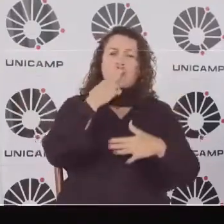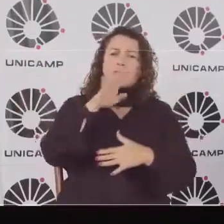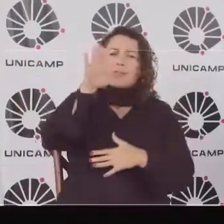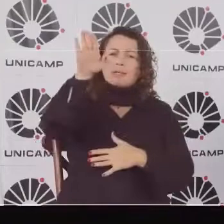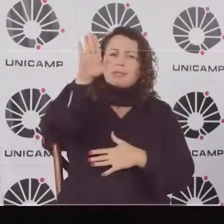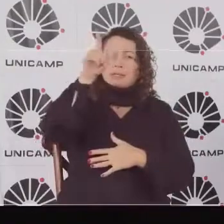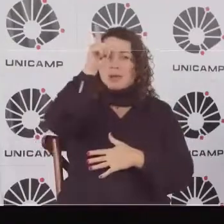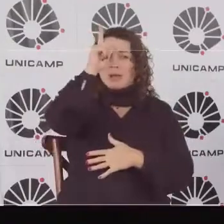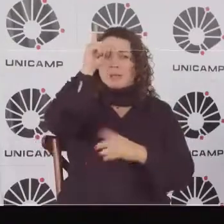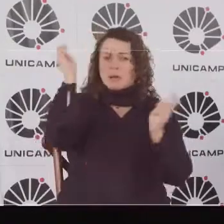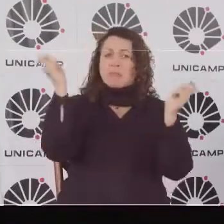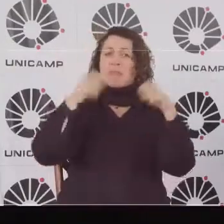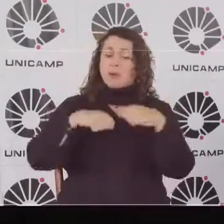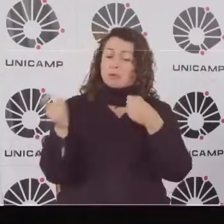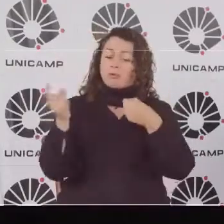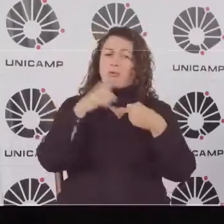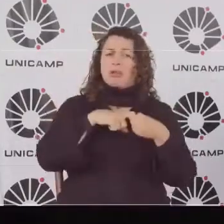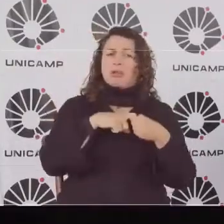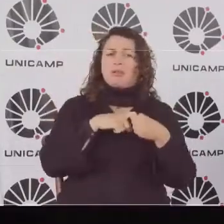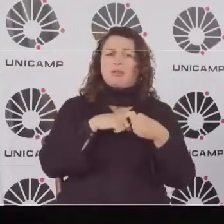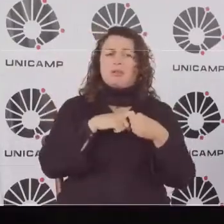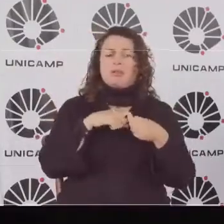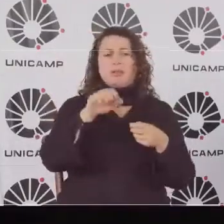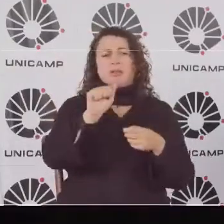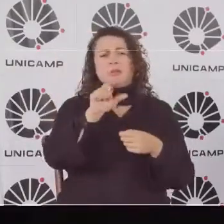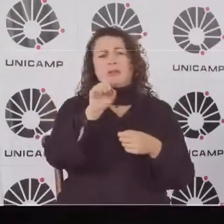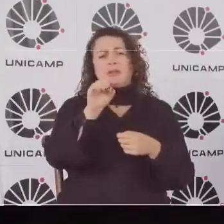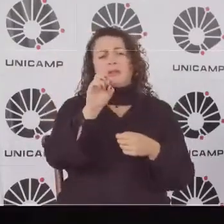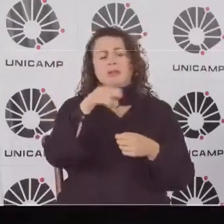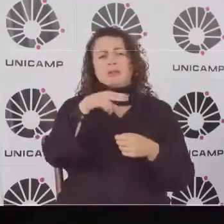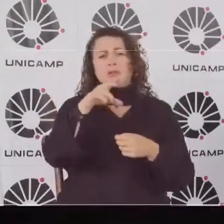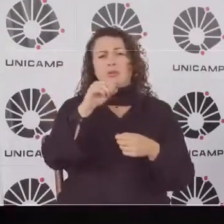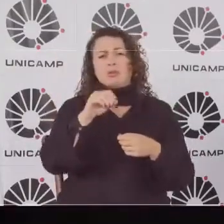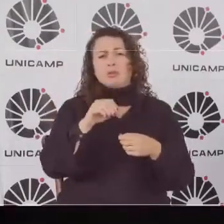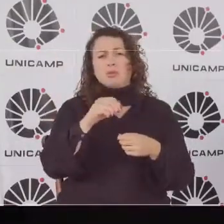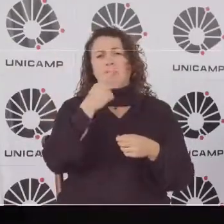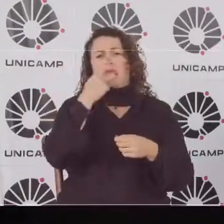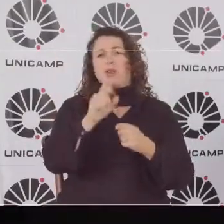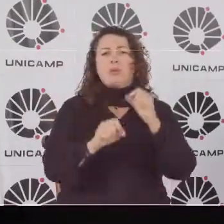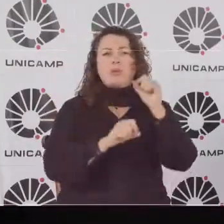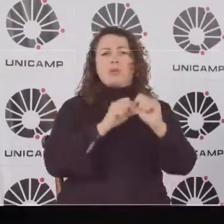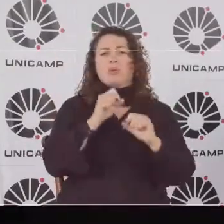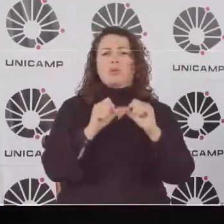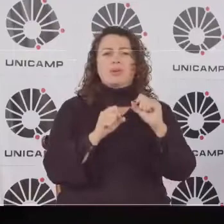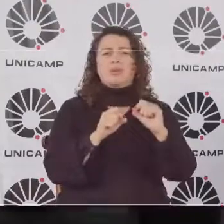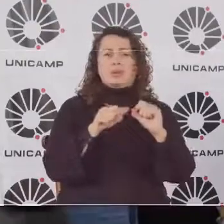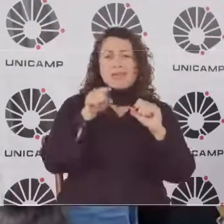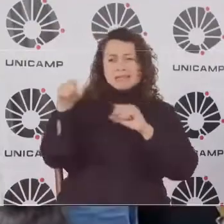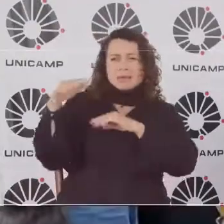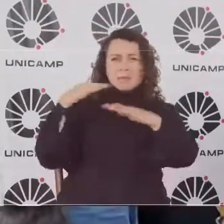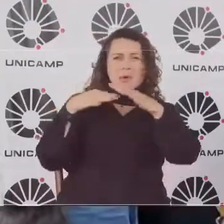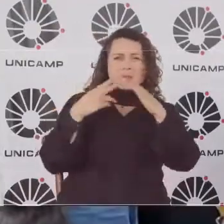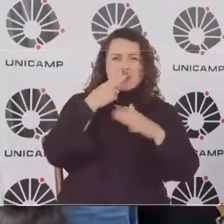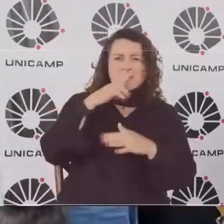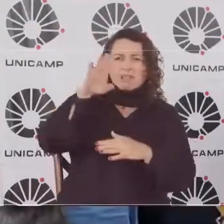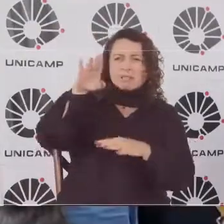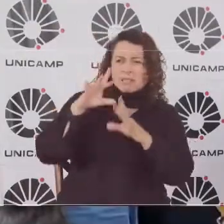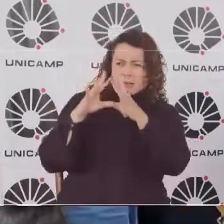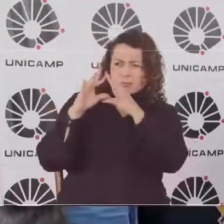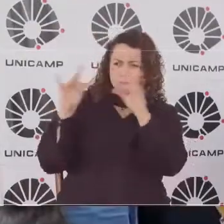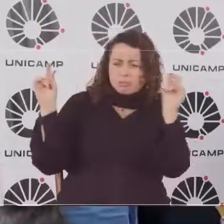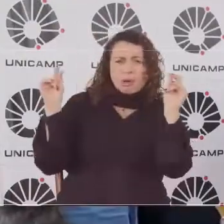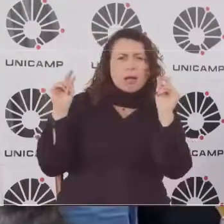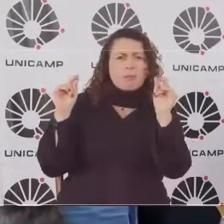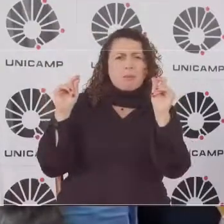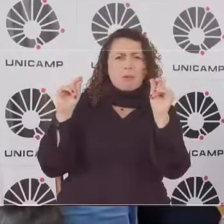nazistas da Alemanha escreve Adorno não se deve subestimar esses movimentos